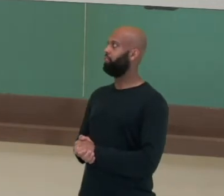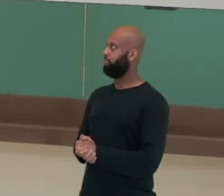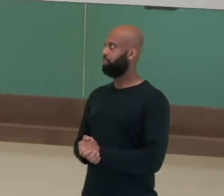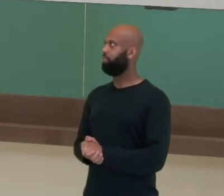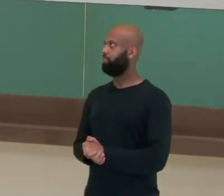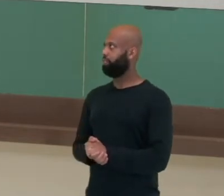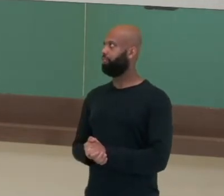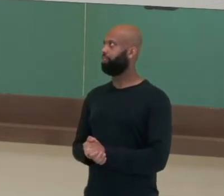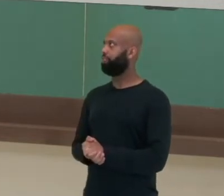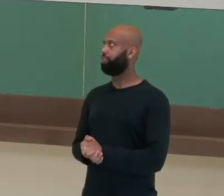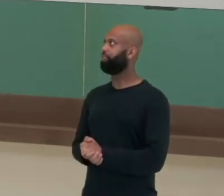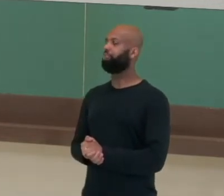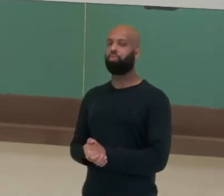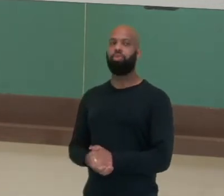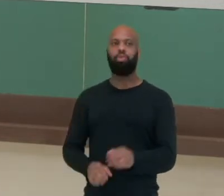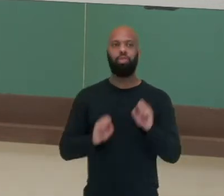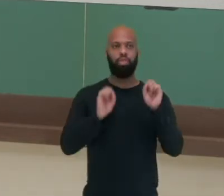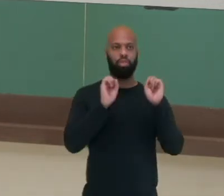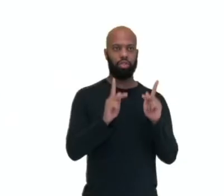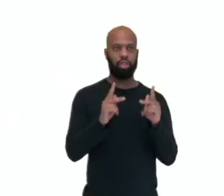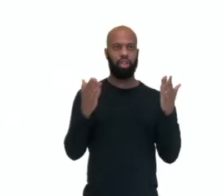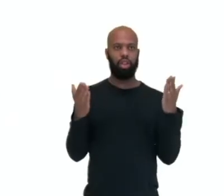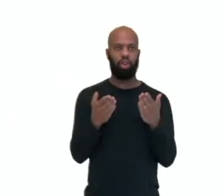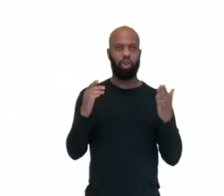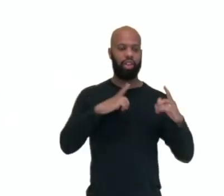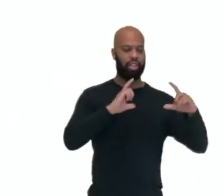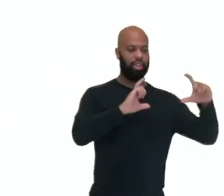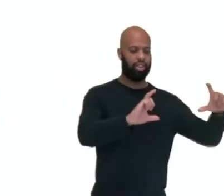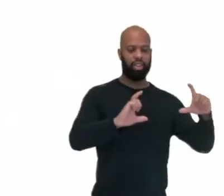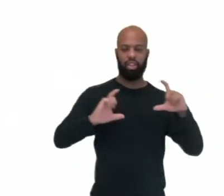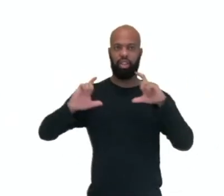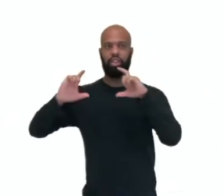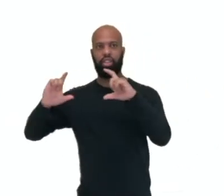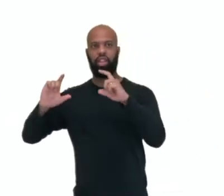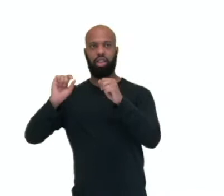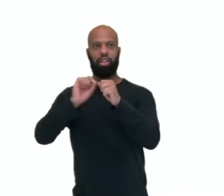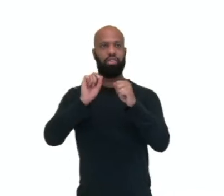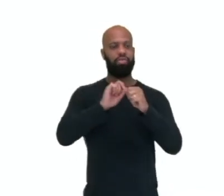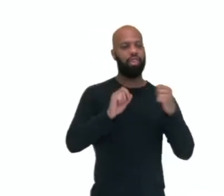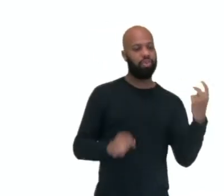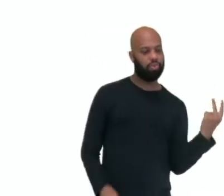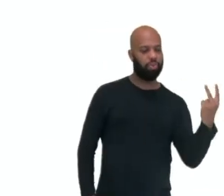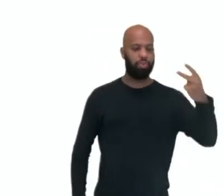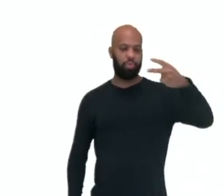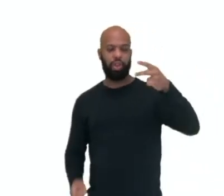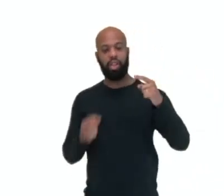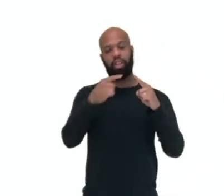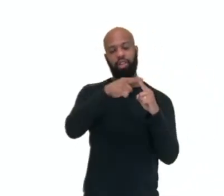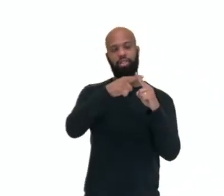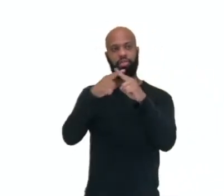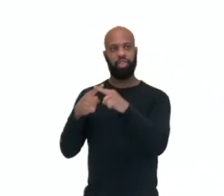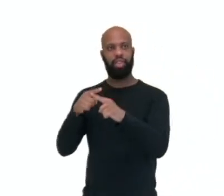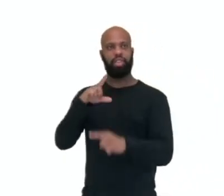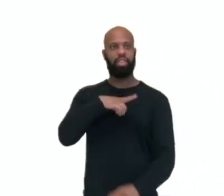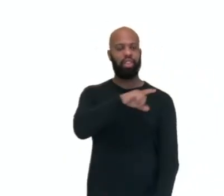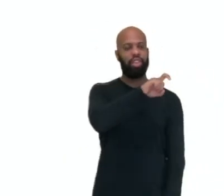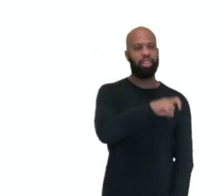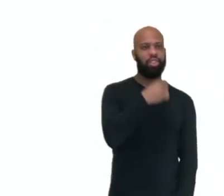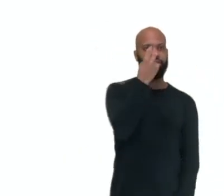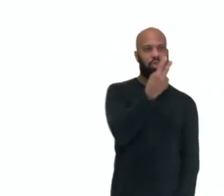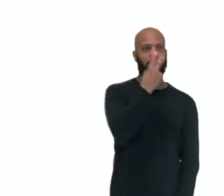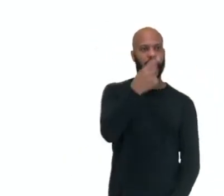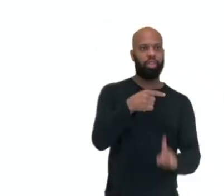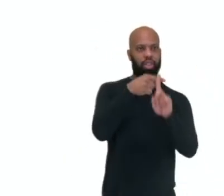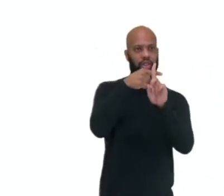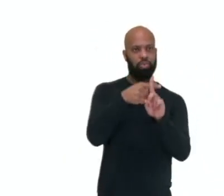x mais 6. Trabalhando isso daqui, pessoal, nós ficamos com x ao